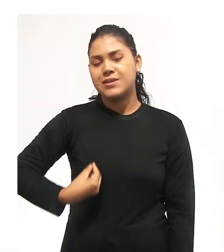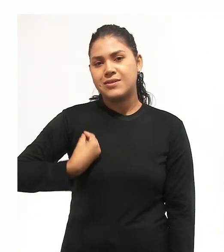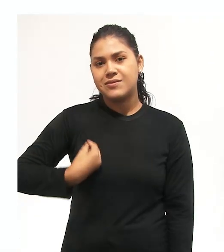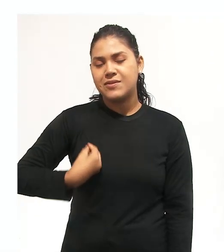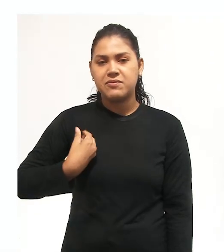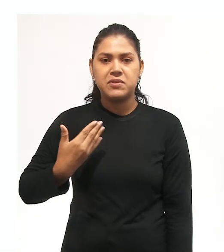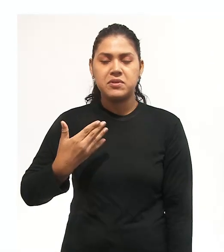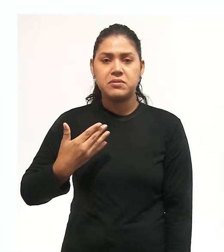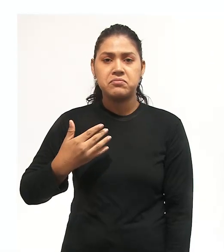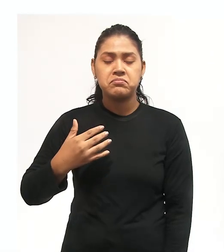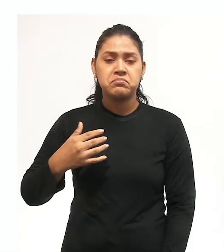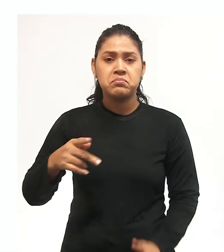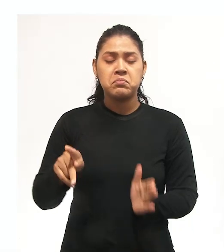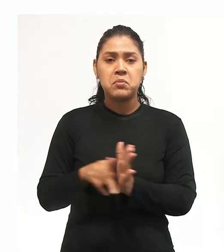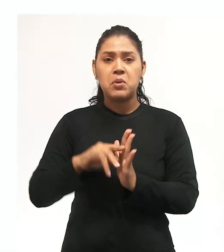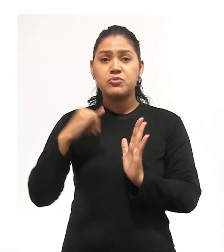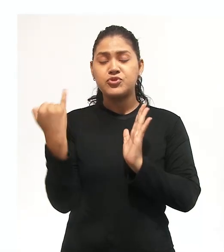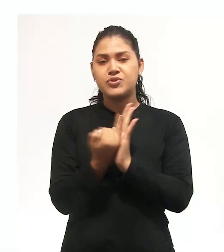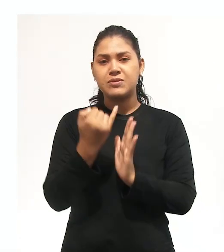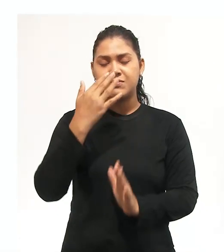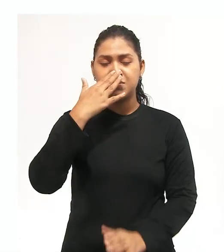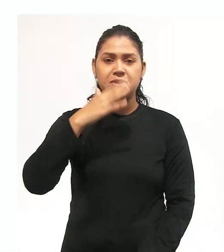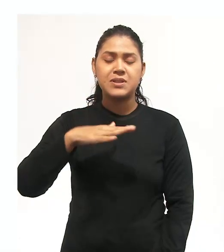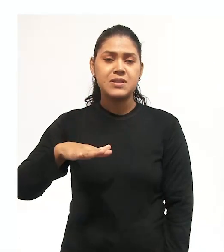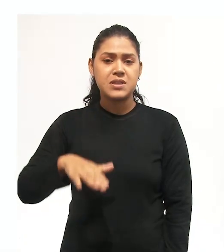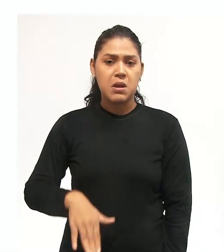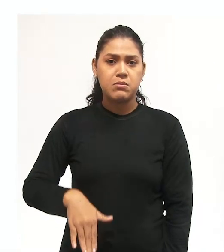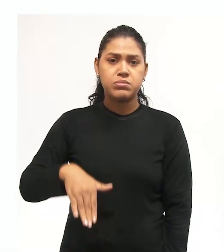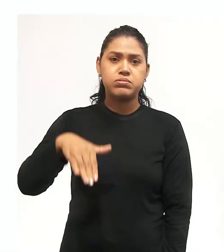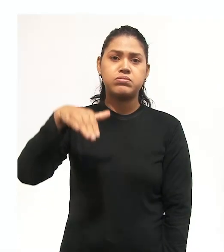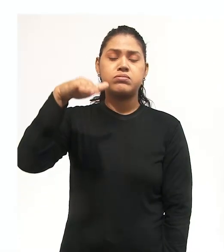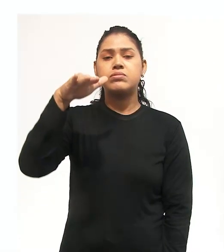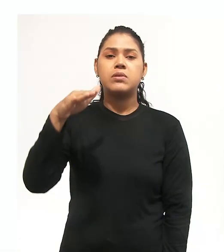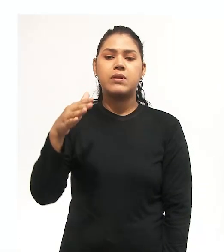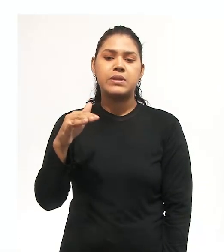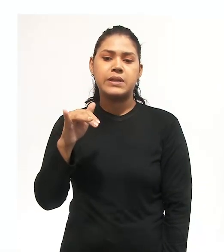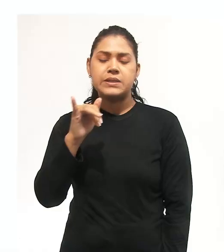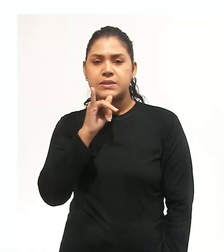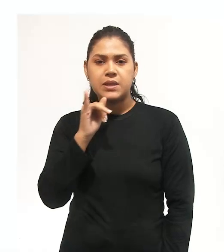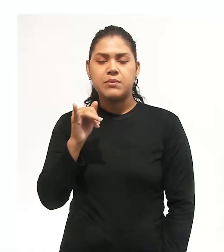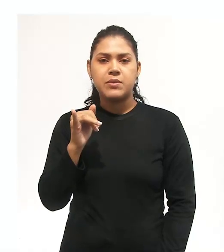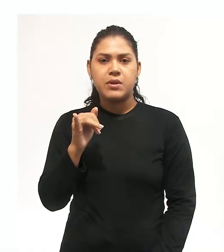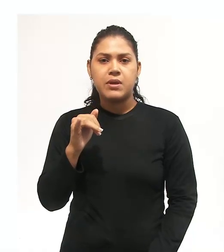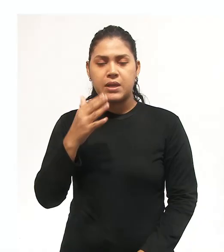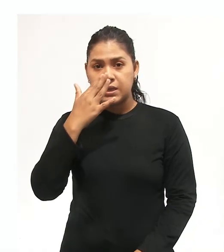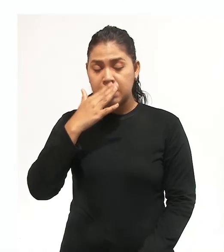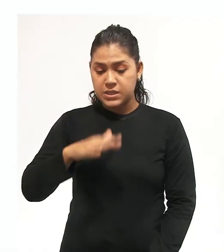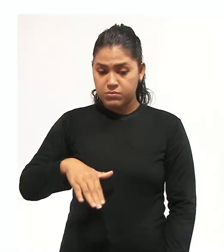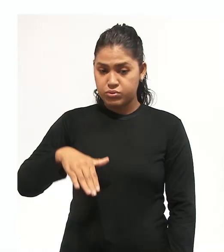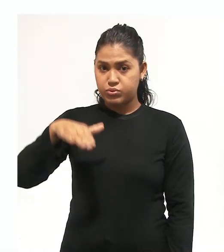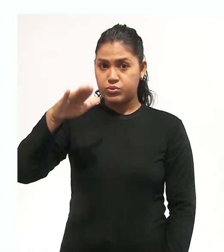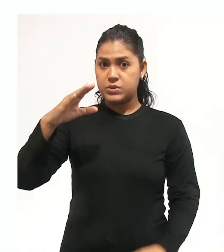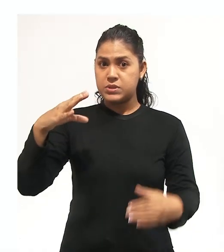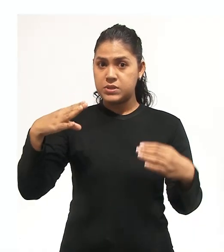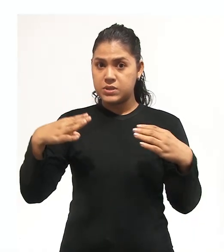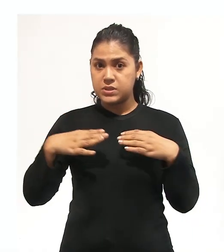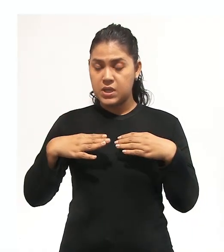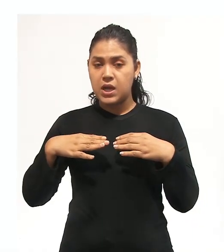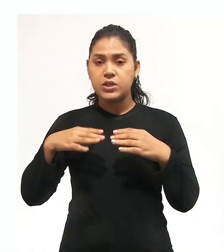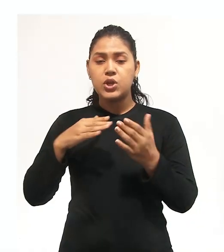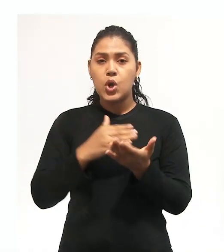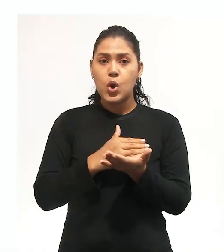que é uma realidade, por exemplo, das crianças que foram criadas, né, e levadas para um processo